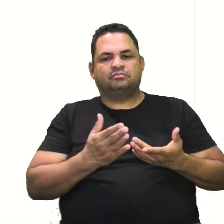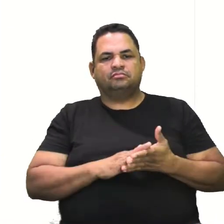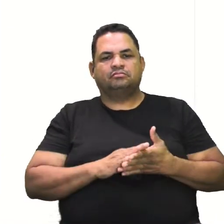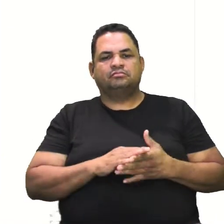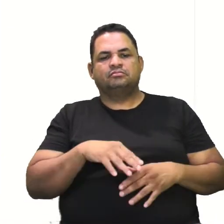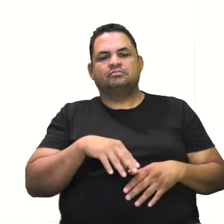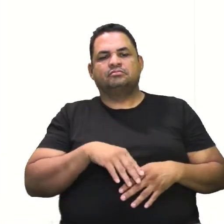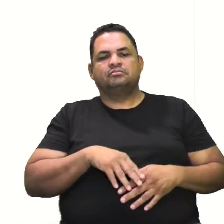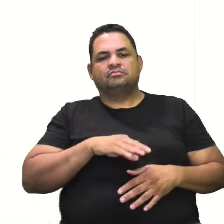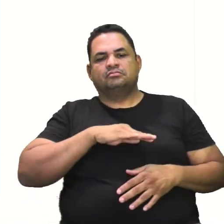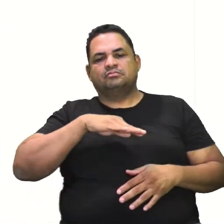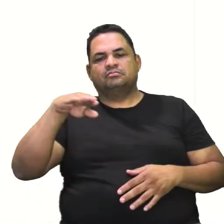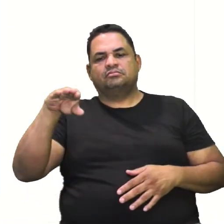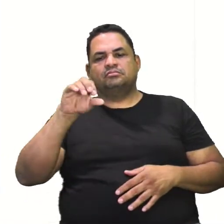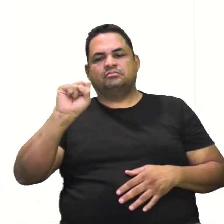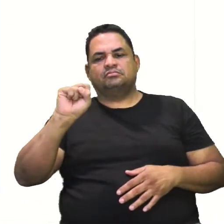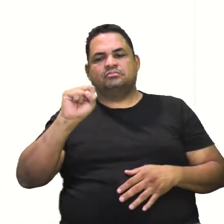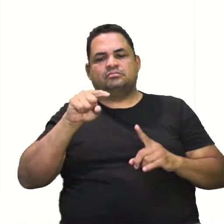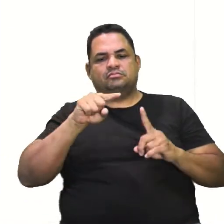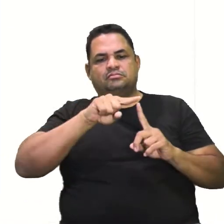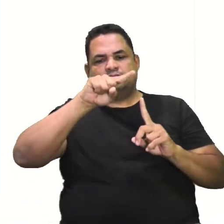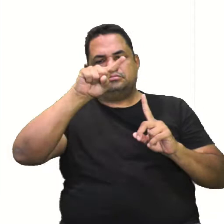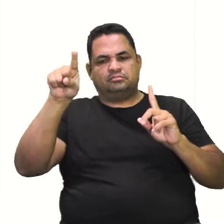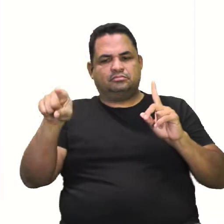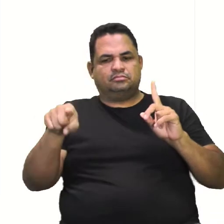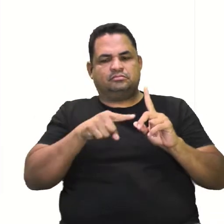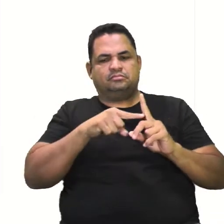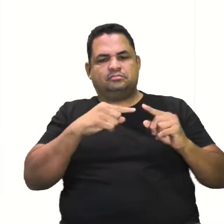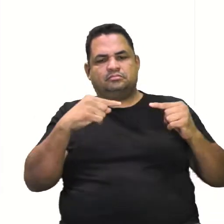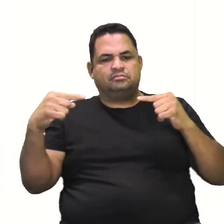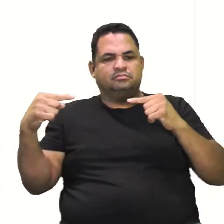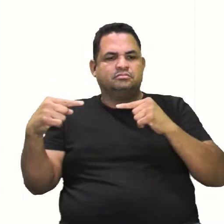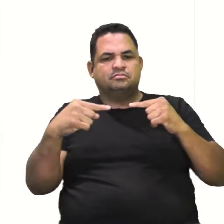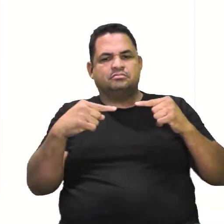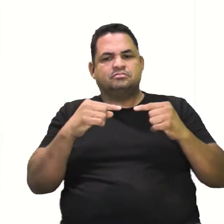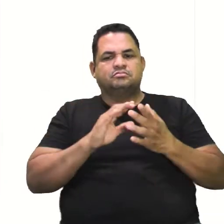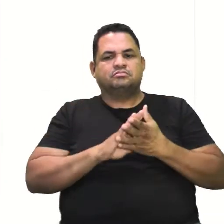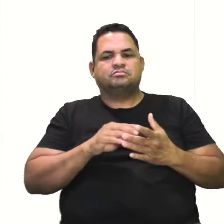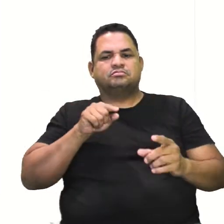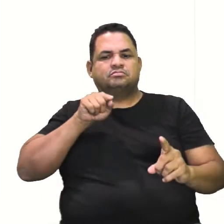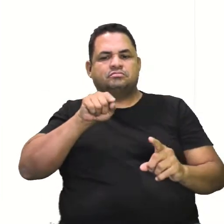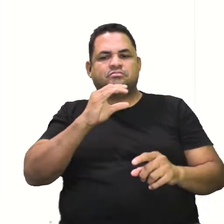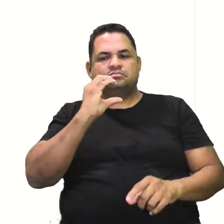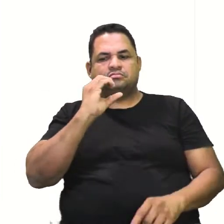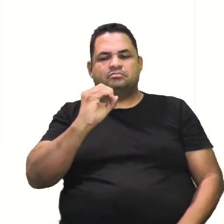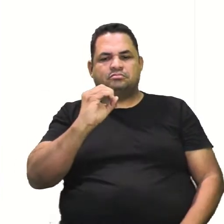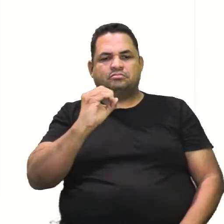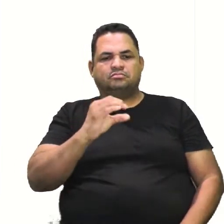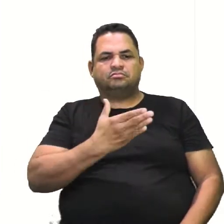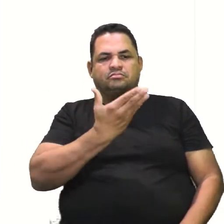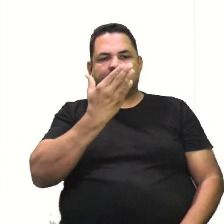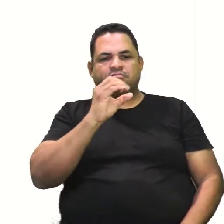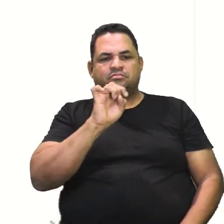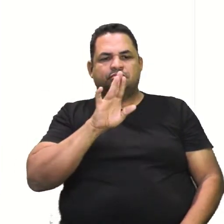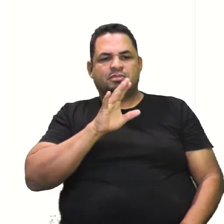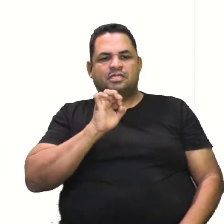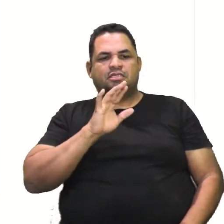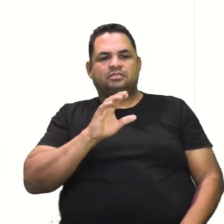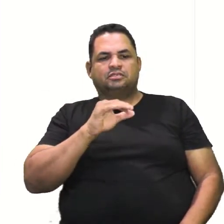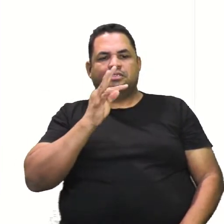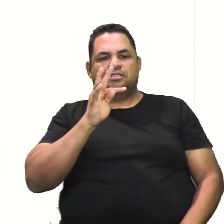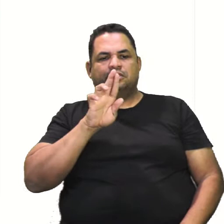entre a reta S e a circunferência de centro O é secante,